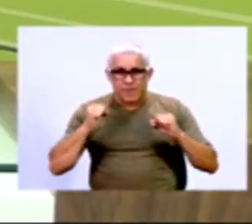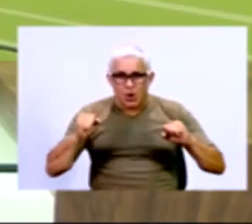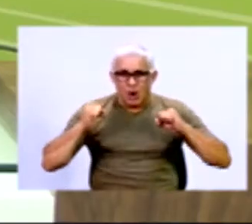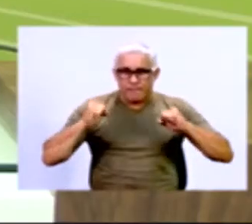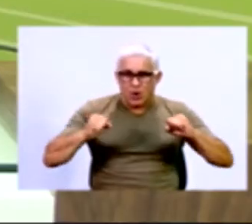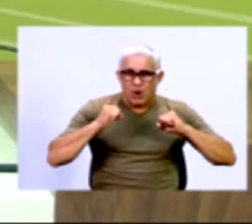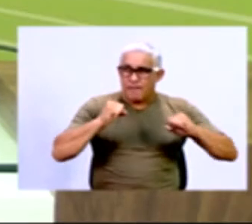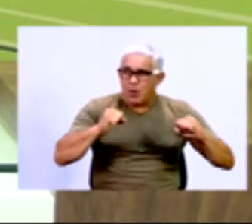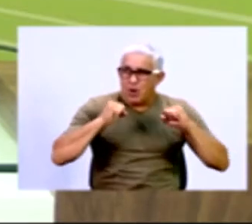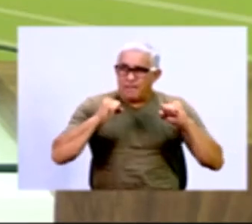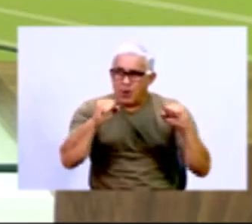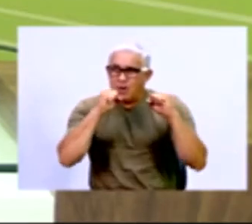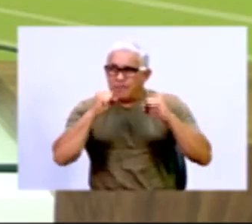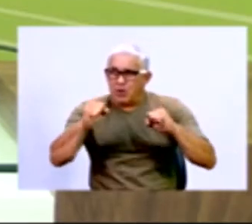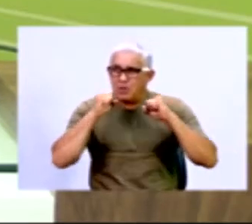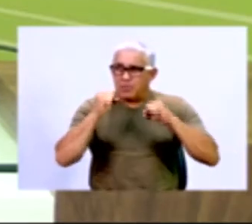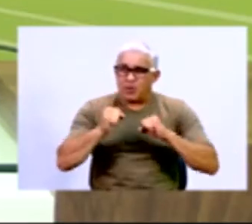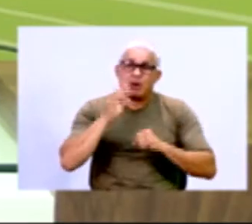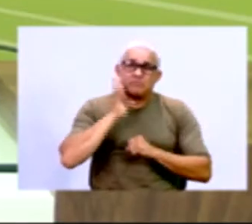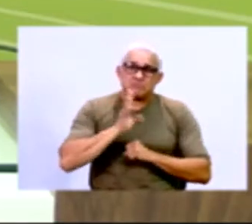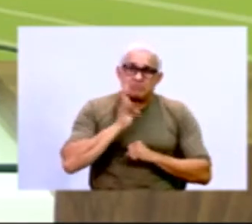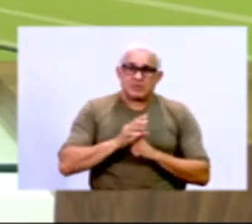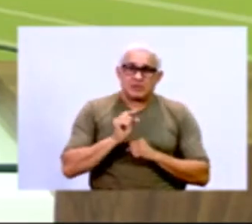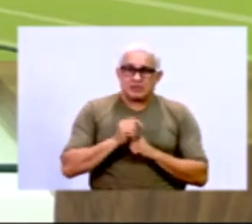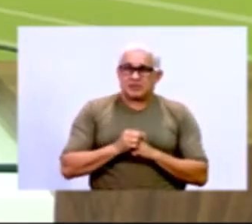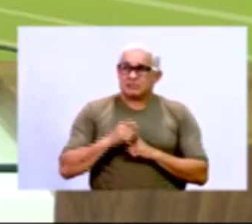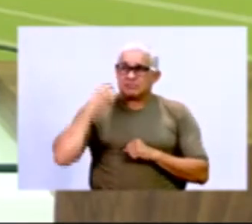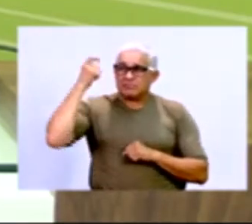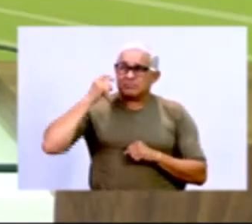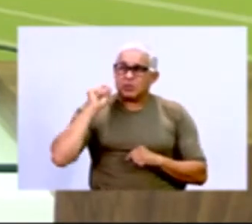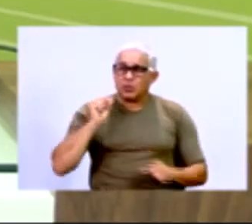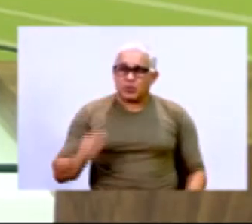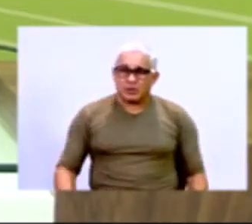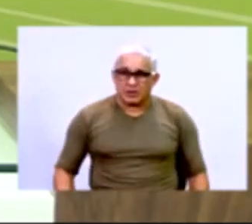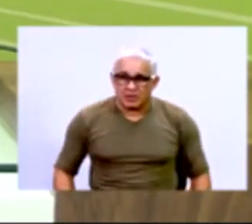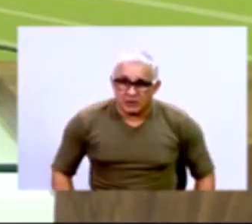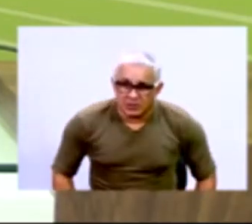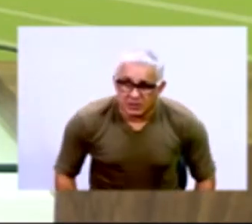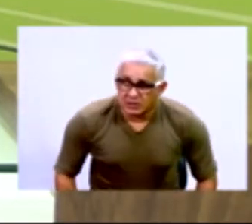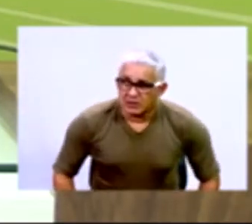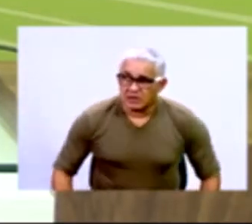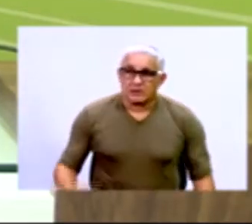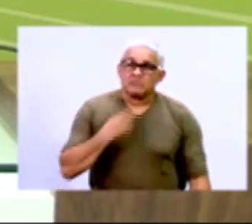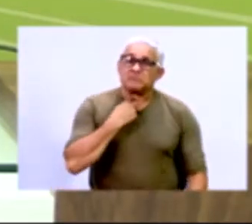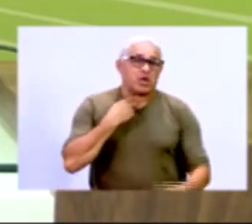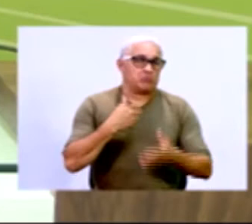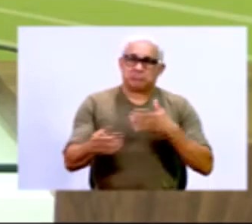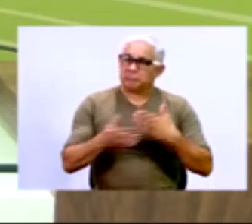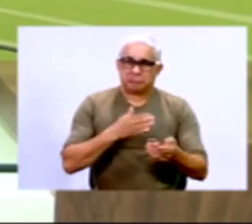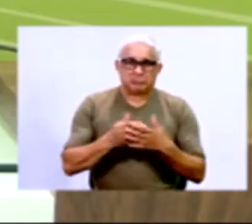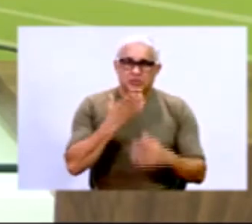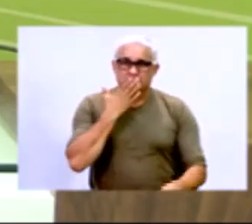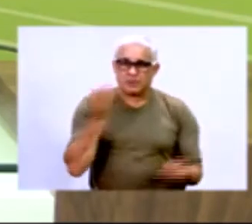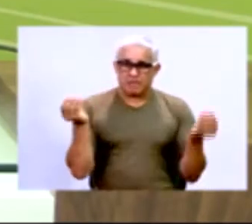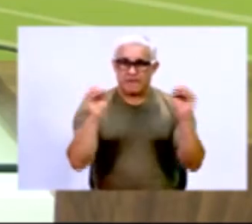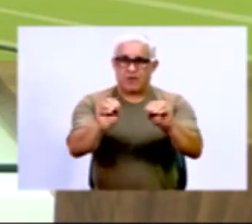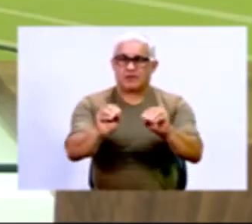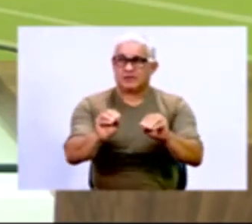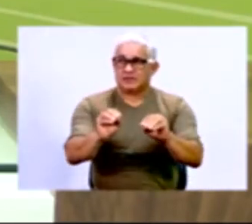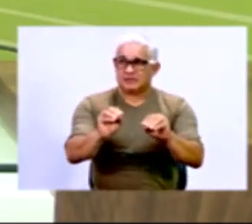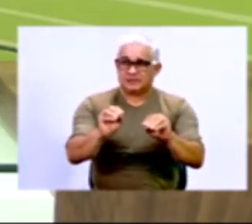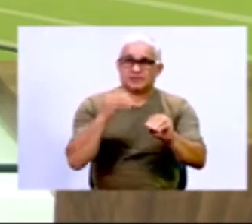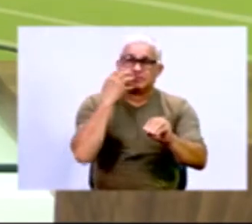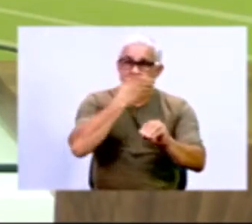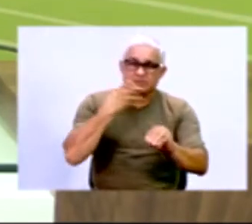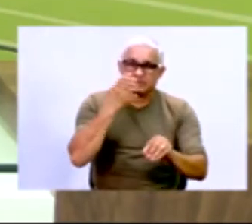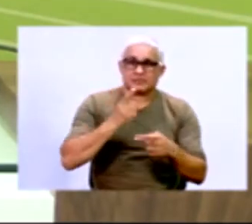que ela havia pedido, né? E ficou bacana. E aí qual é a preocupação? Não posso colocar qualquer tipo de formato de